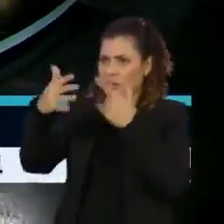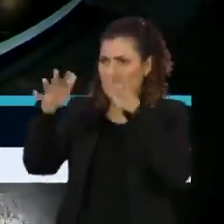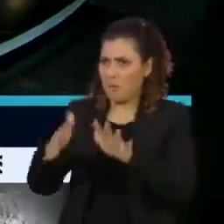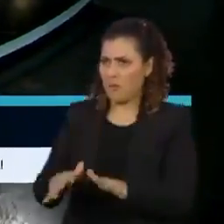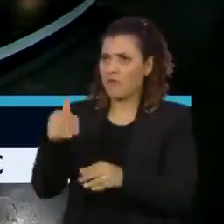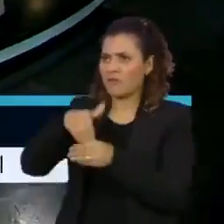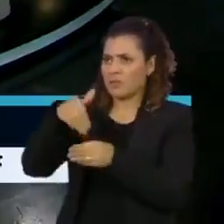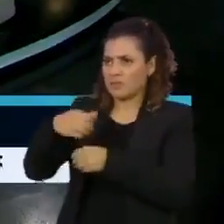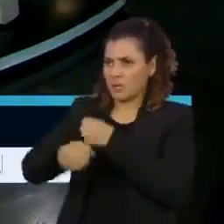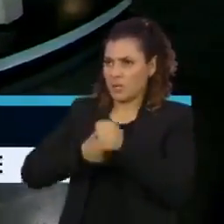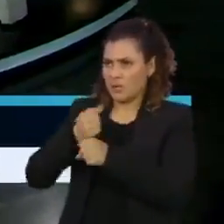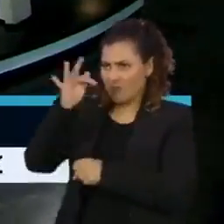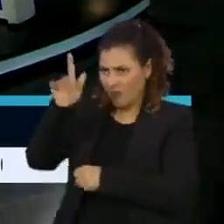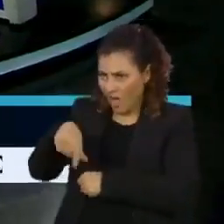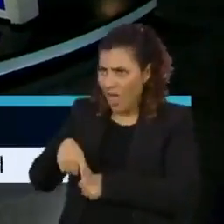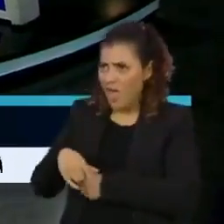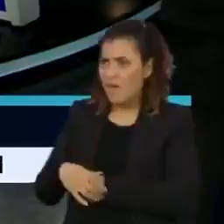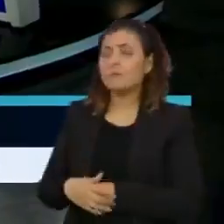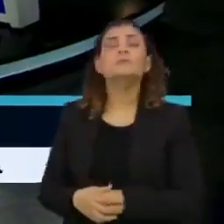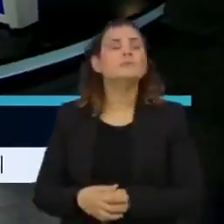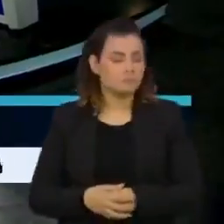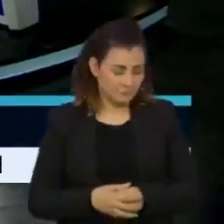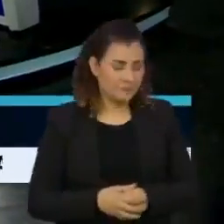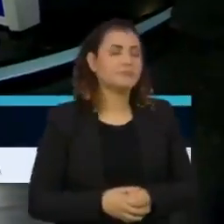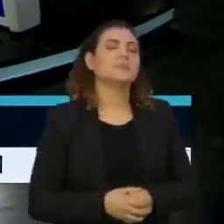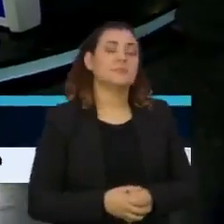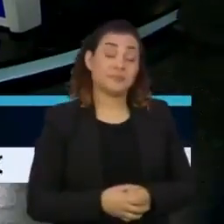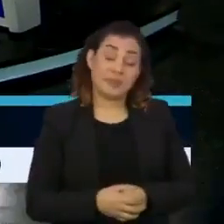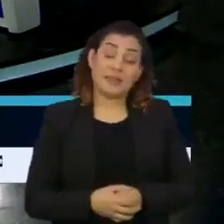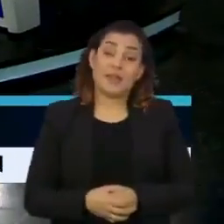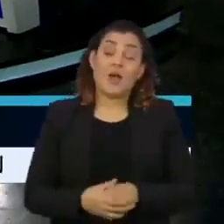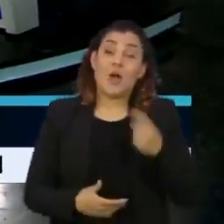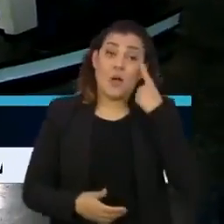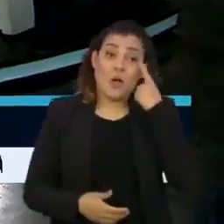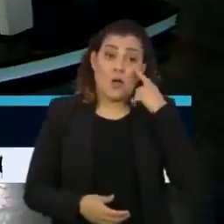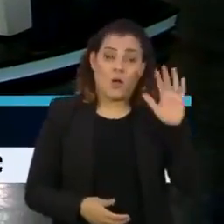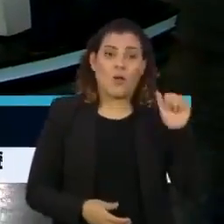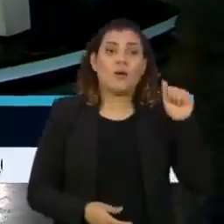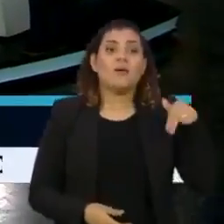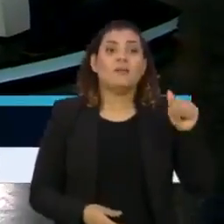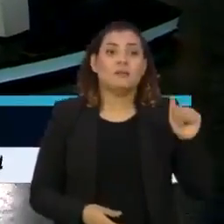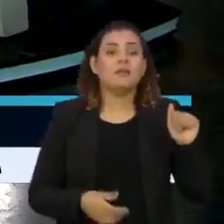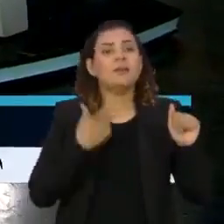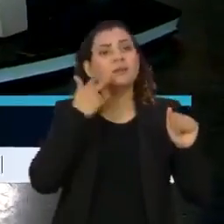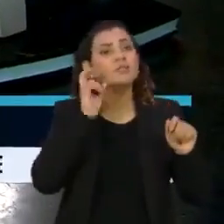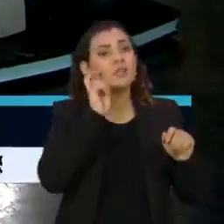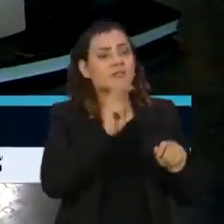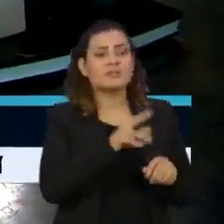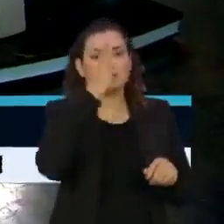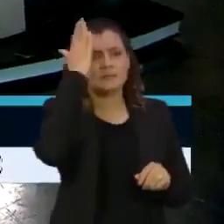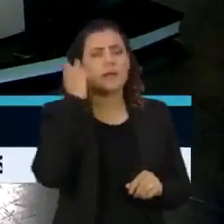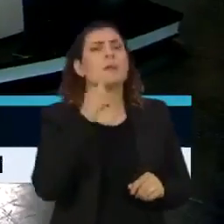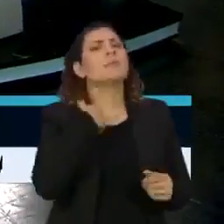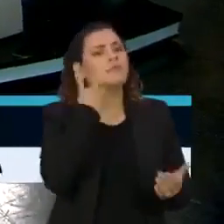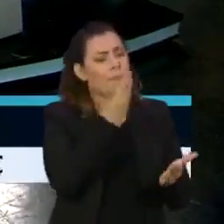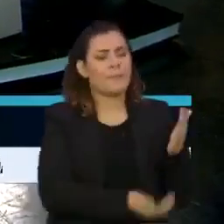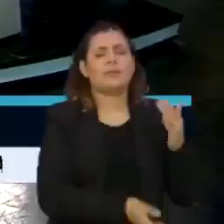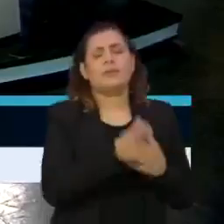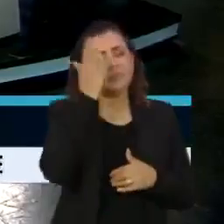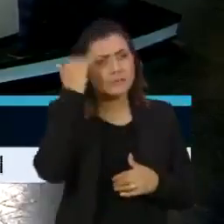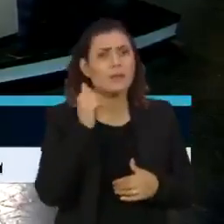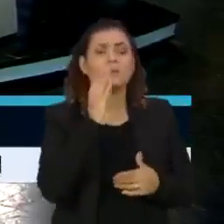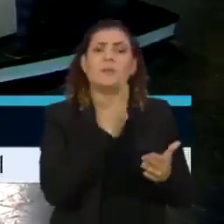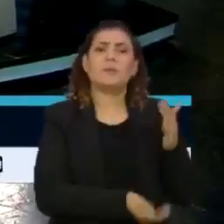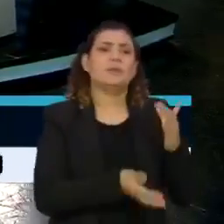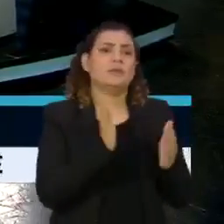nas eleições do ano que vem isso em dúvida ele Olha Ana o que está acontecendo ele já visualiza uma derrota quando